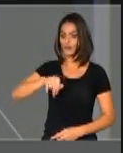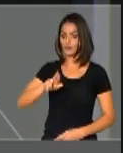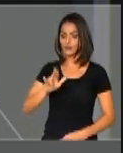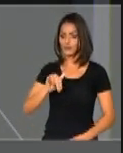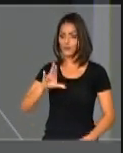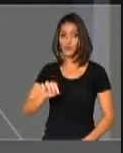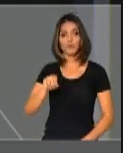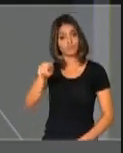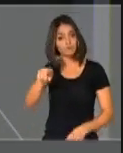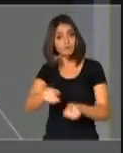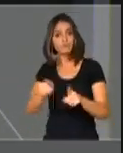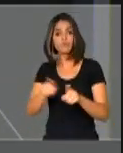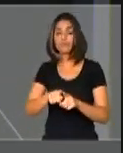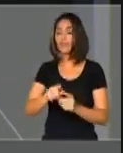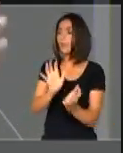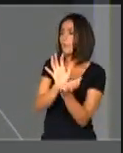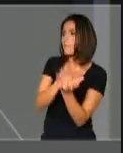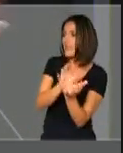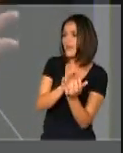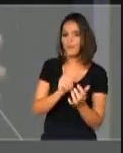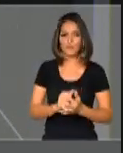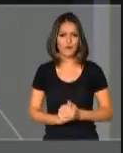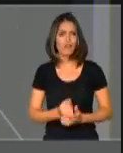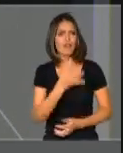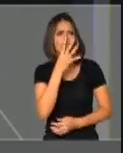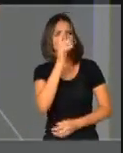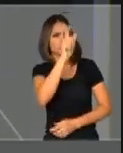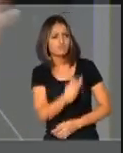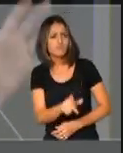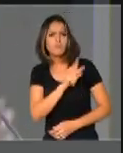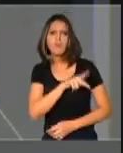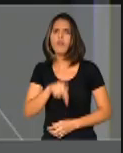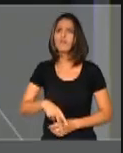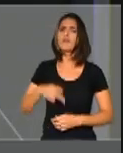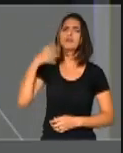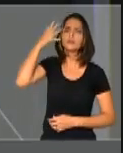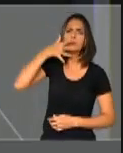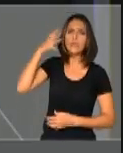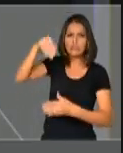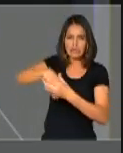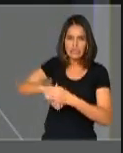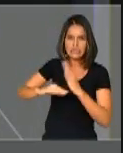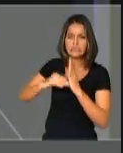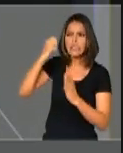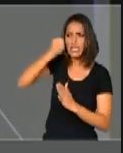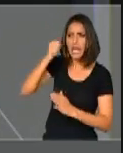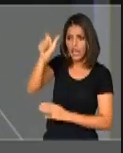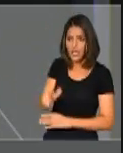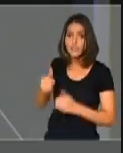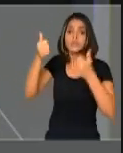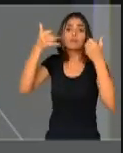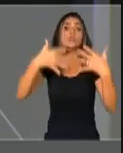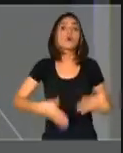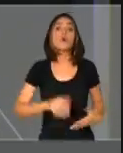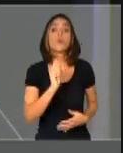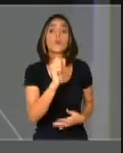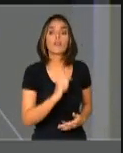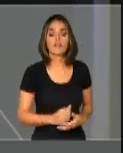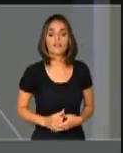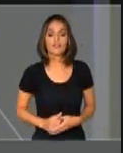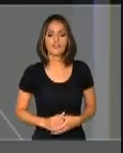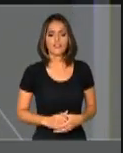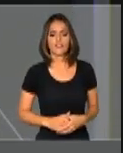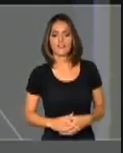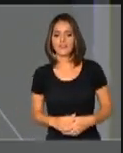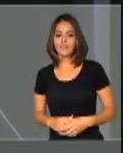Campos, você que é de Pernambuco, eu assisti uma fala de um professor, me parece que estava no Senado, e ele dizia, Érica Cocai,